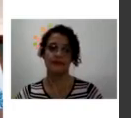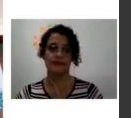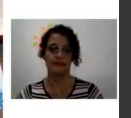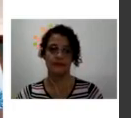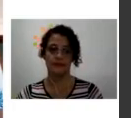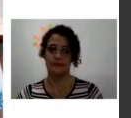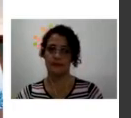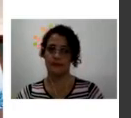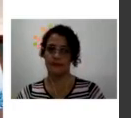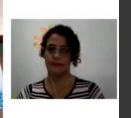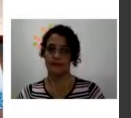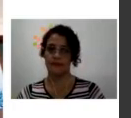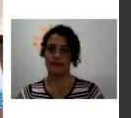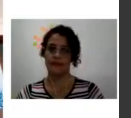em